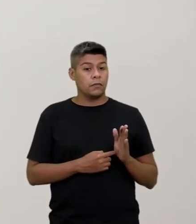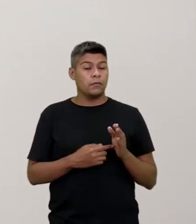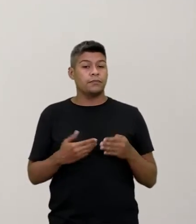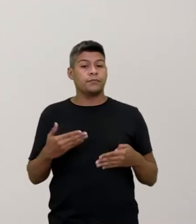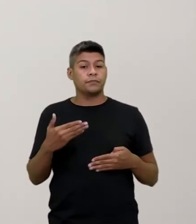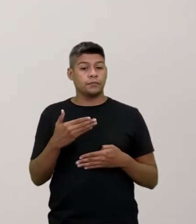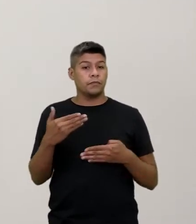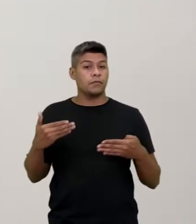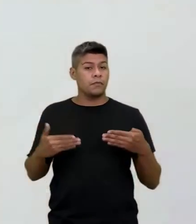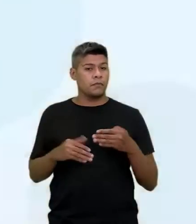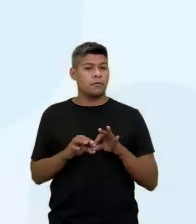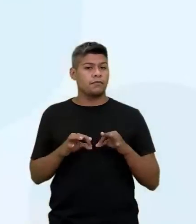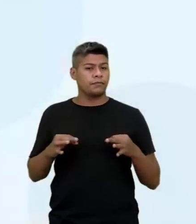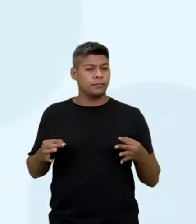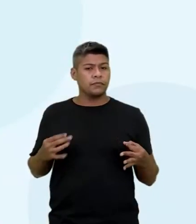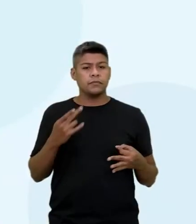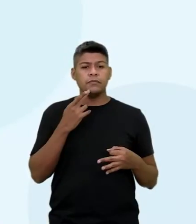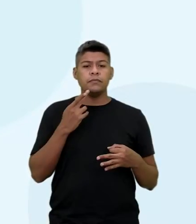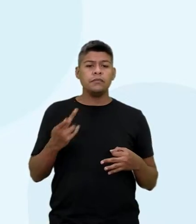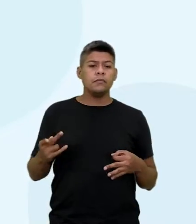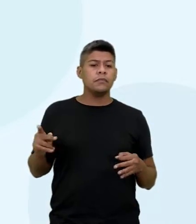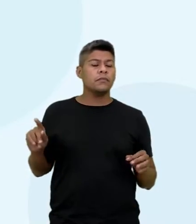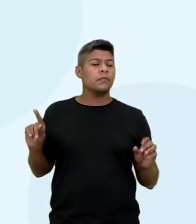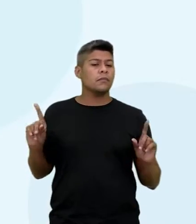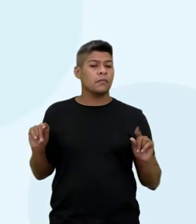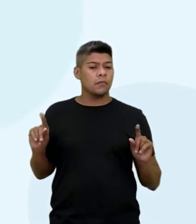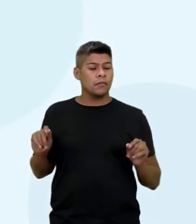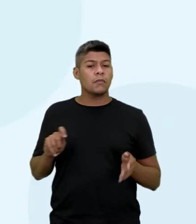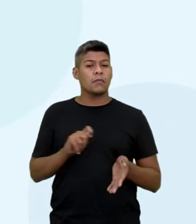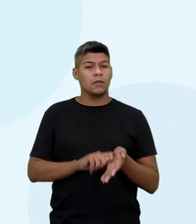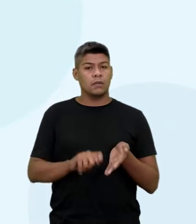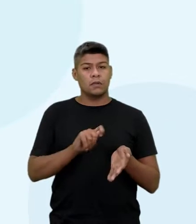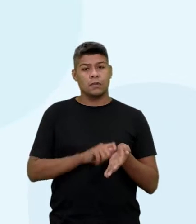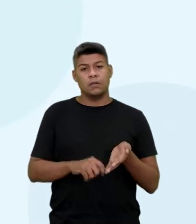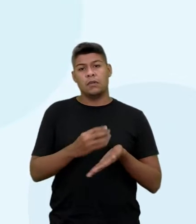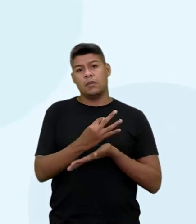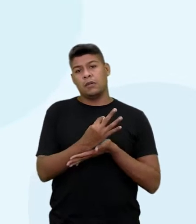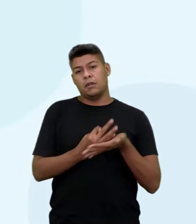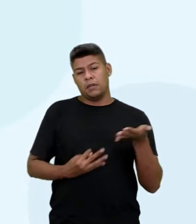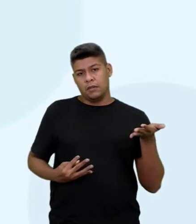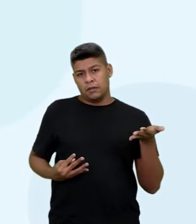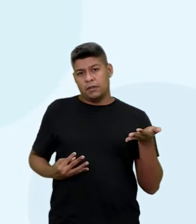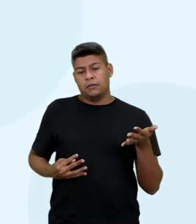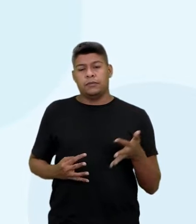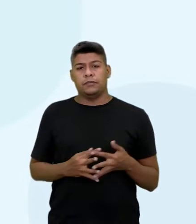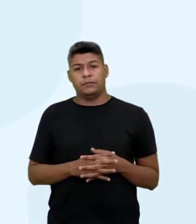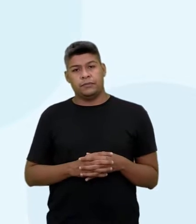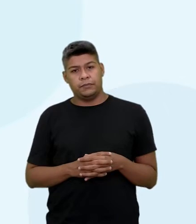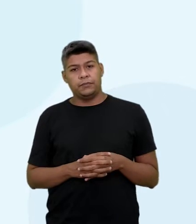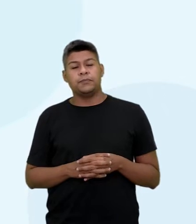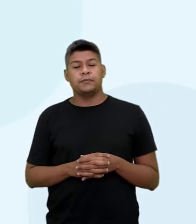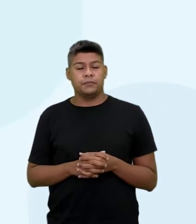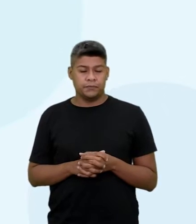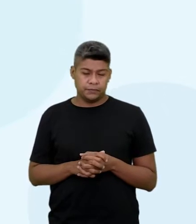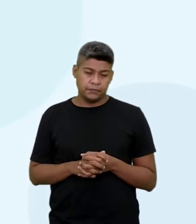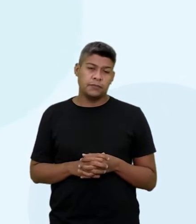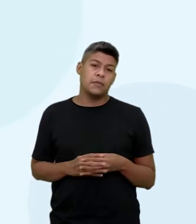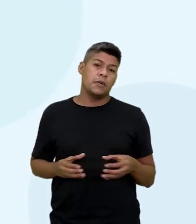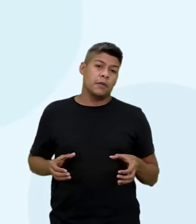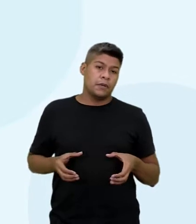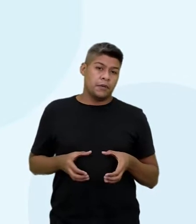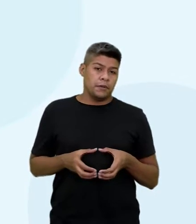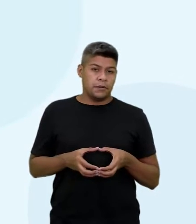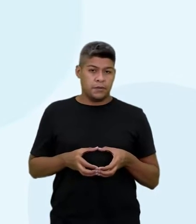slide é simples, tá? É só para falar da escrita do texto, né? A escrita do texto poderá ser realizada em